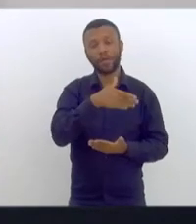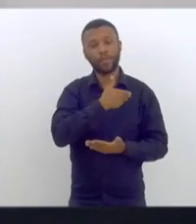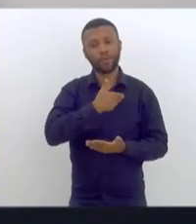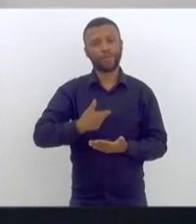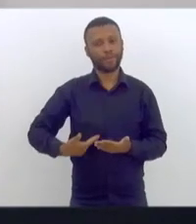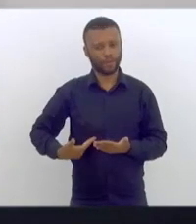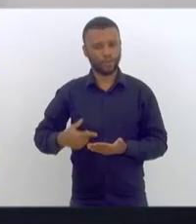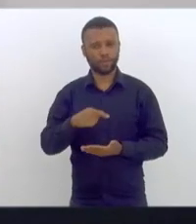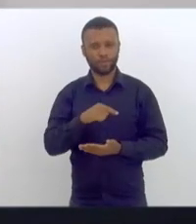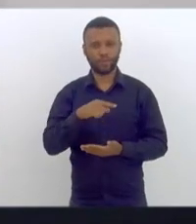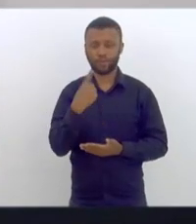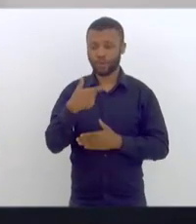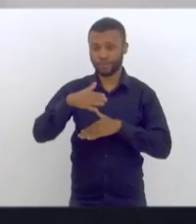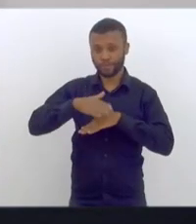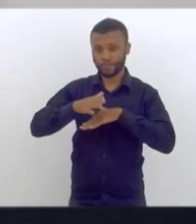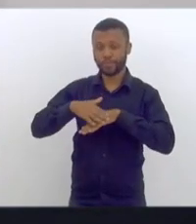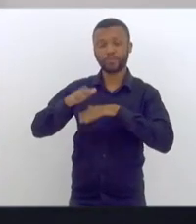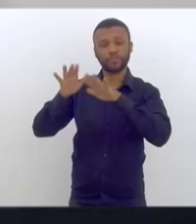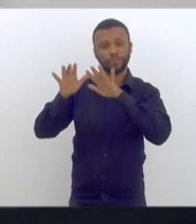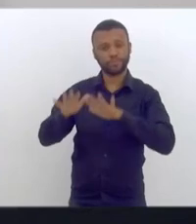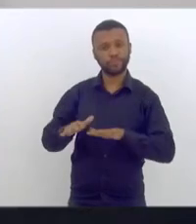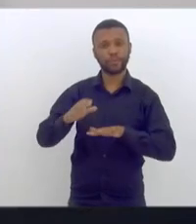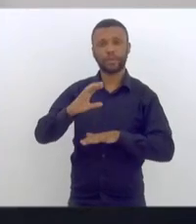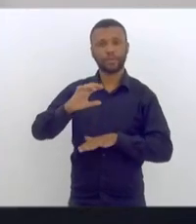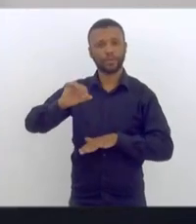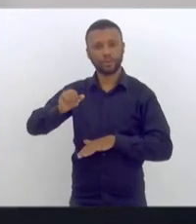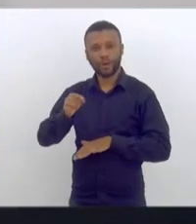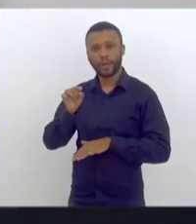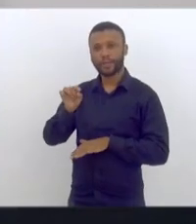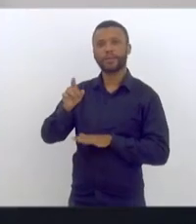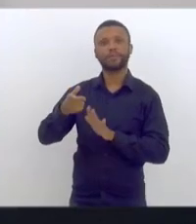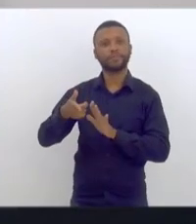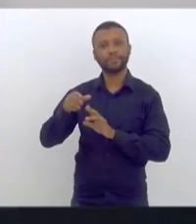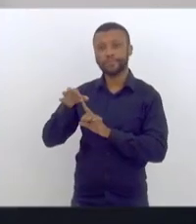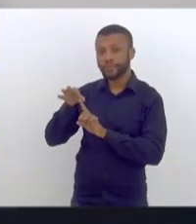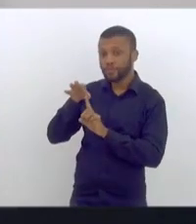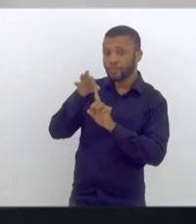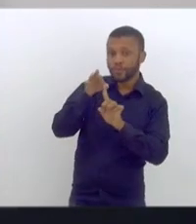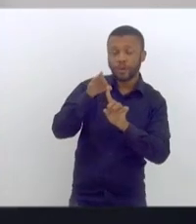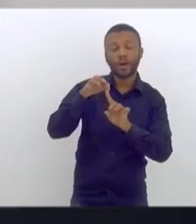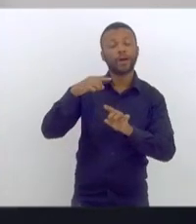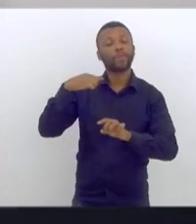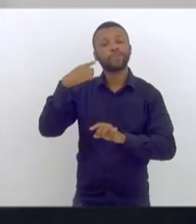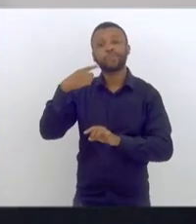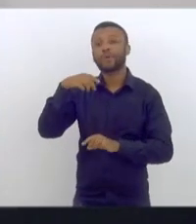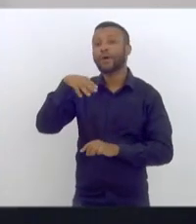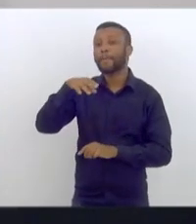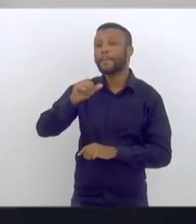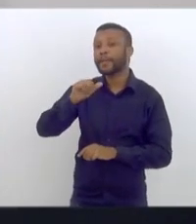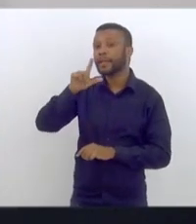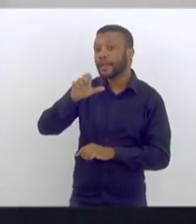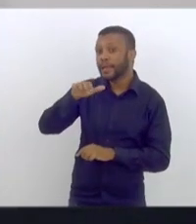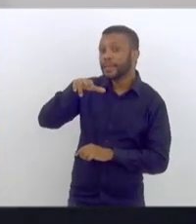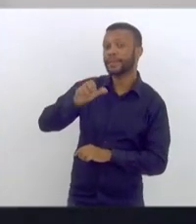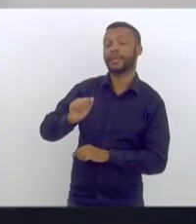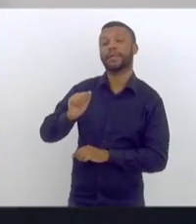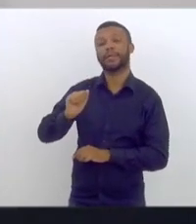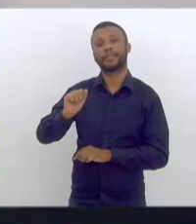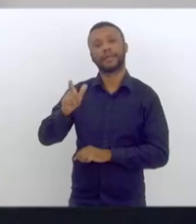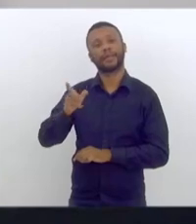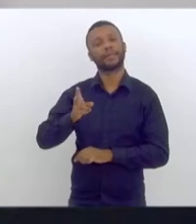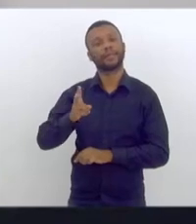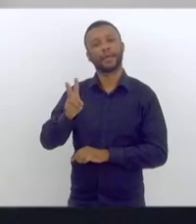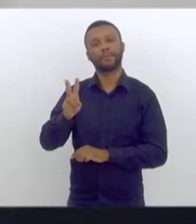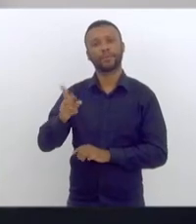nossos redatores aqui da ccj nominada doutora Milena tem sempre essa caneta